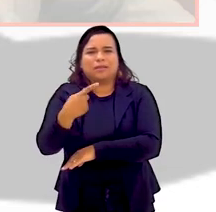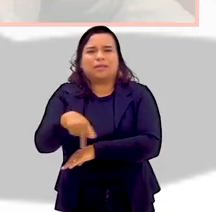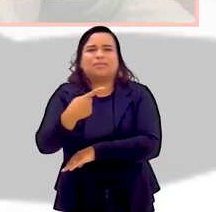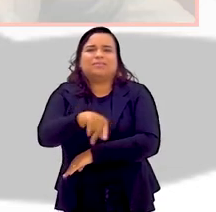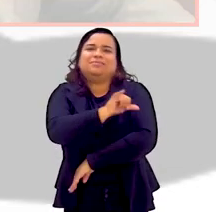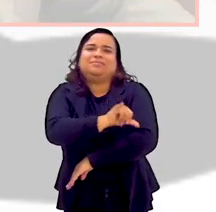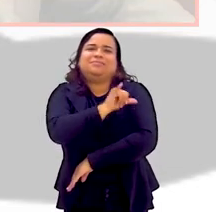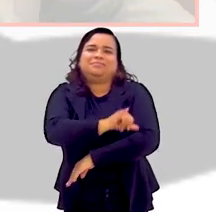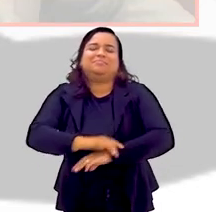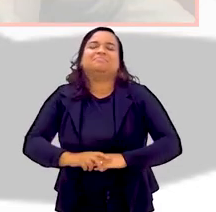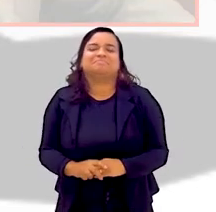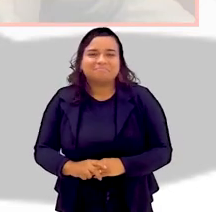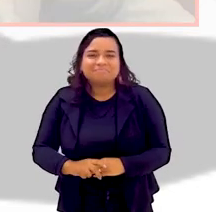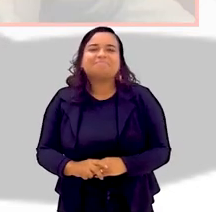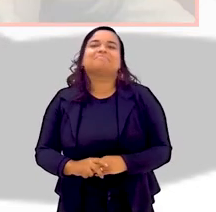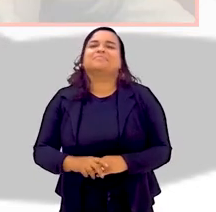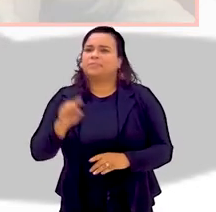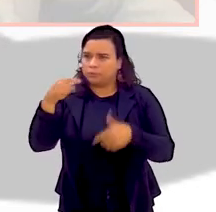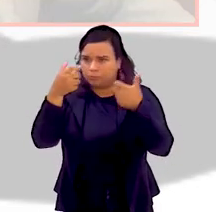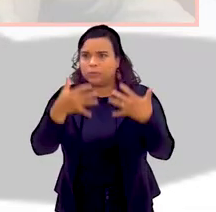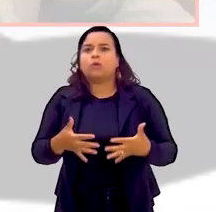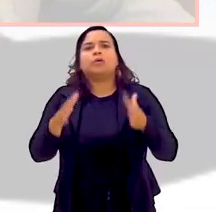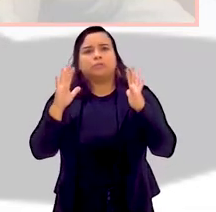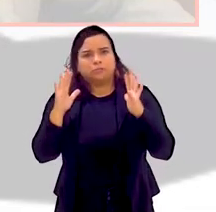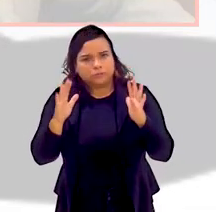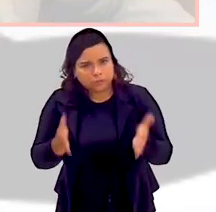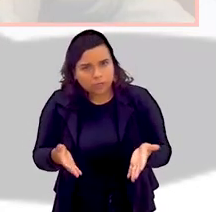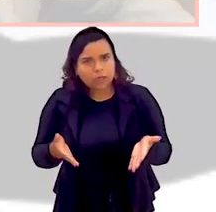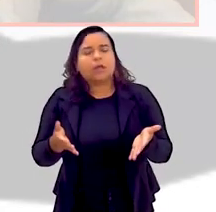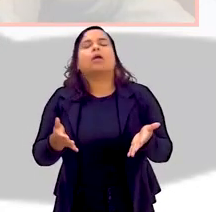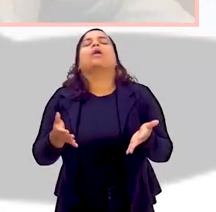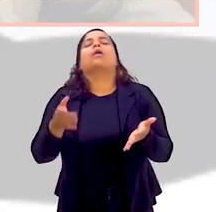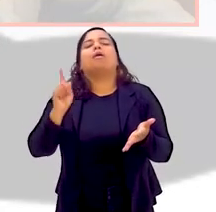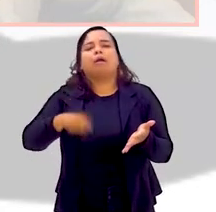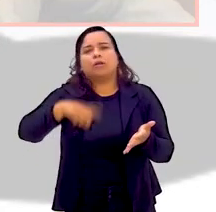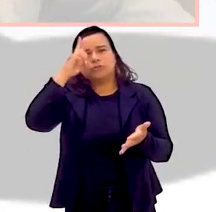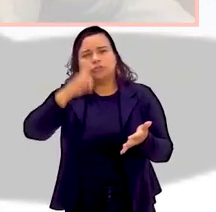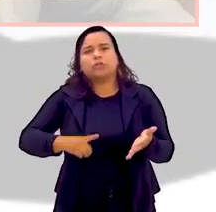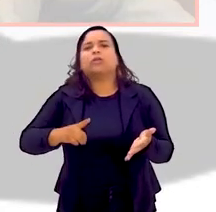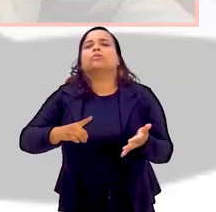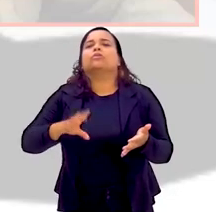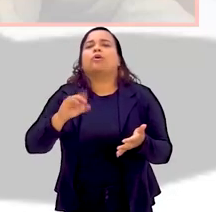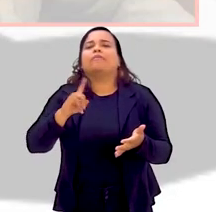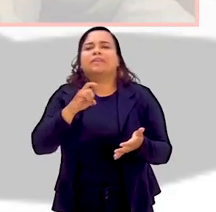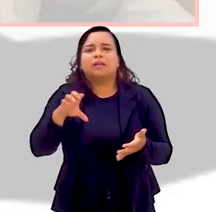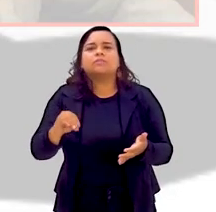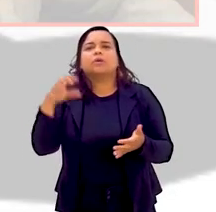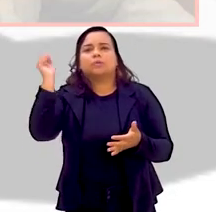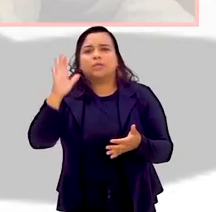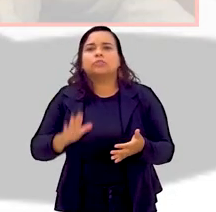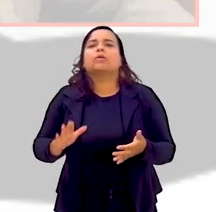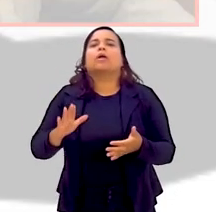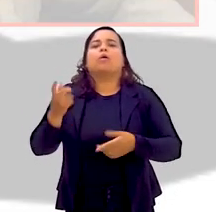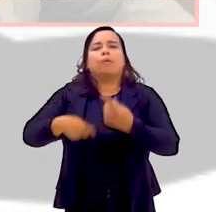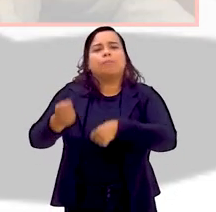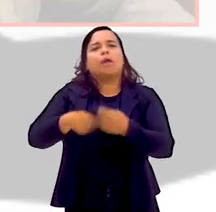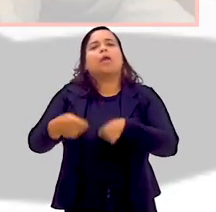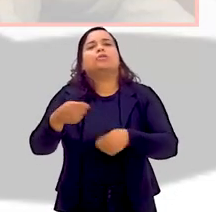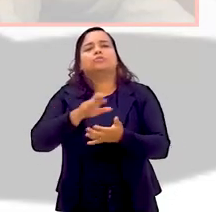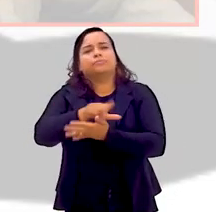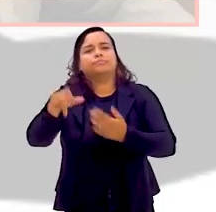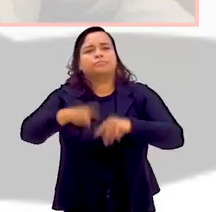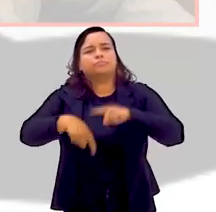fluminense. Você já disse, né, que é diretor nacional do Conselho Empresarial de Turismo e Hospitalidade da Confederação Nacional do Comércio de Bens, Serviços e